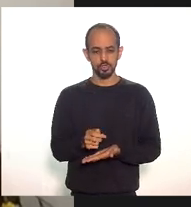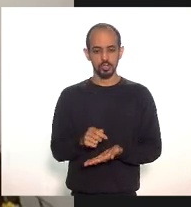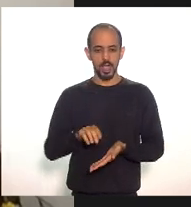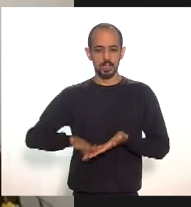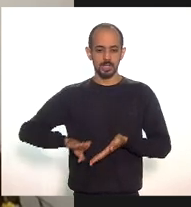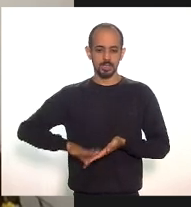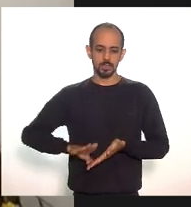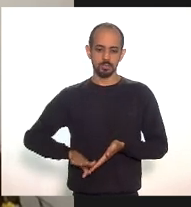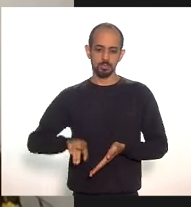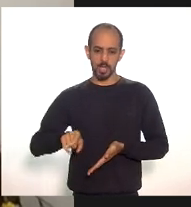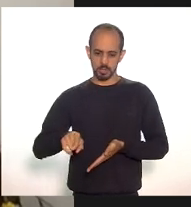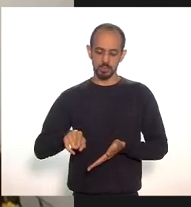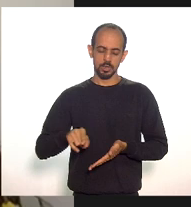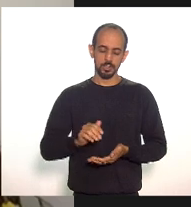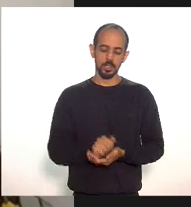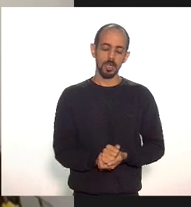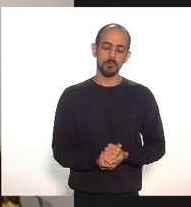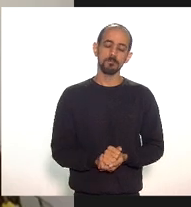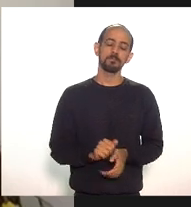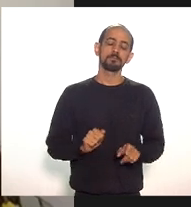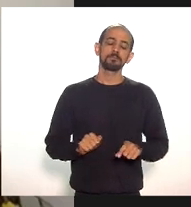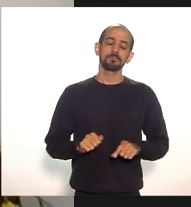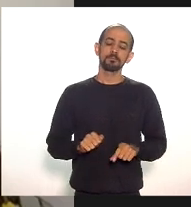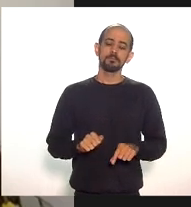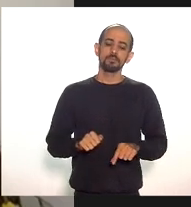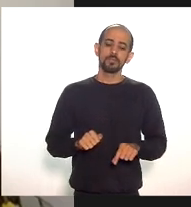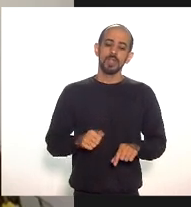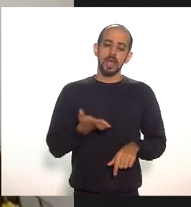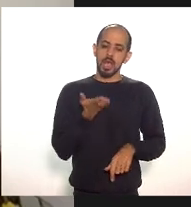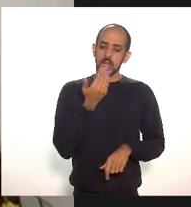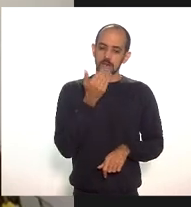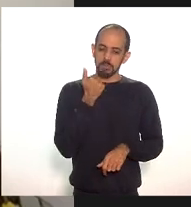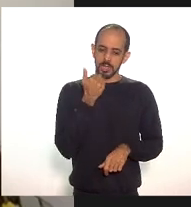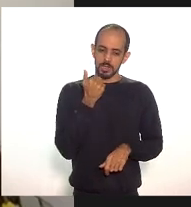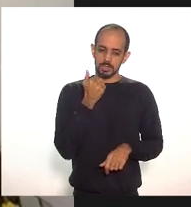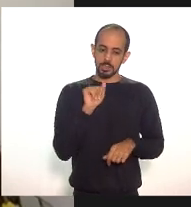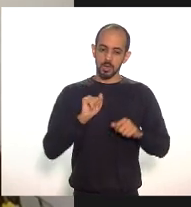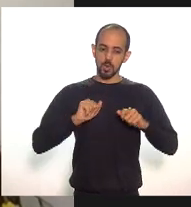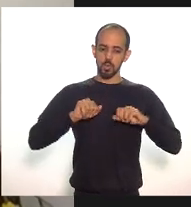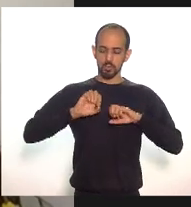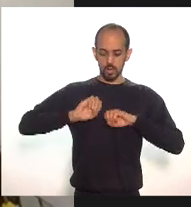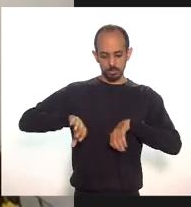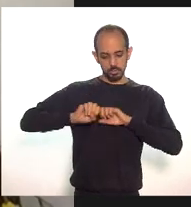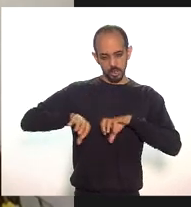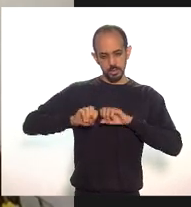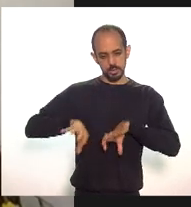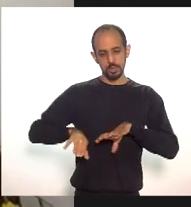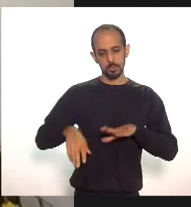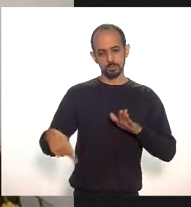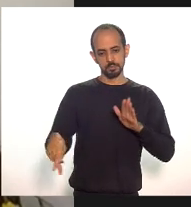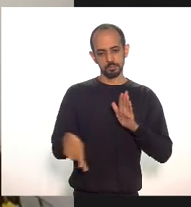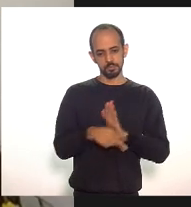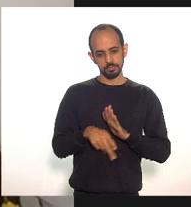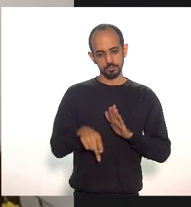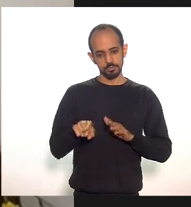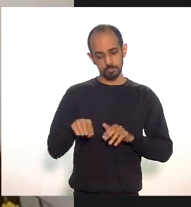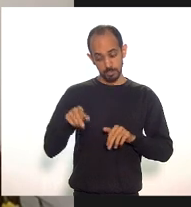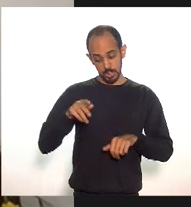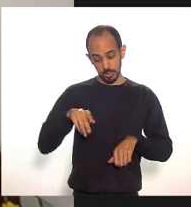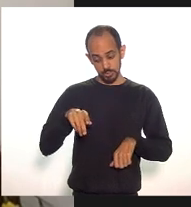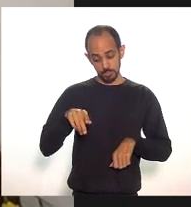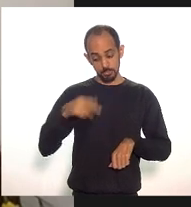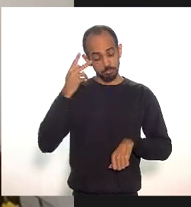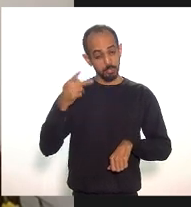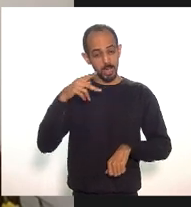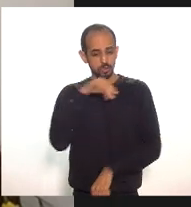esse esse custeio da Alimentação e na educação para os